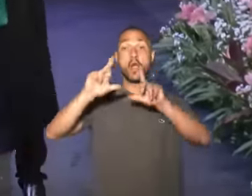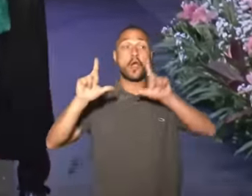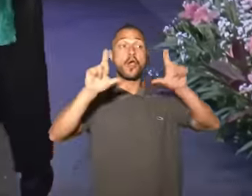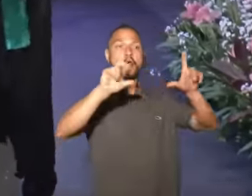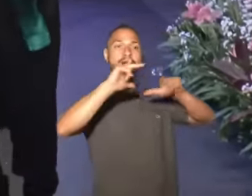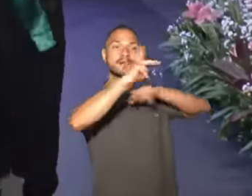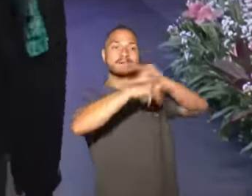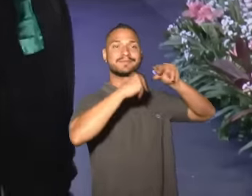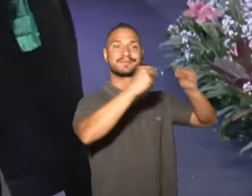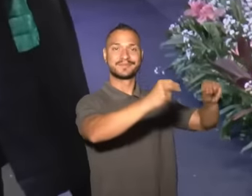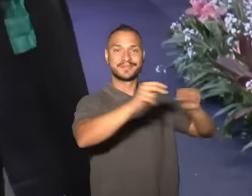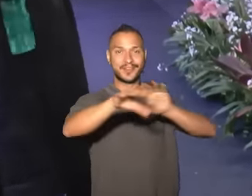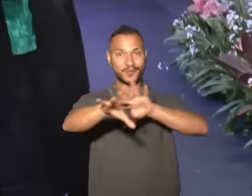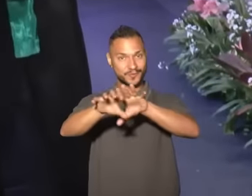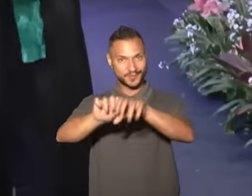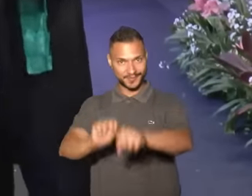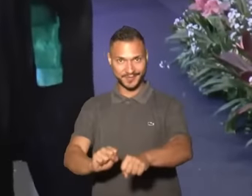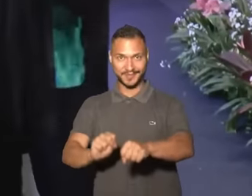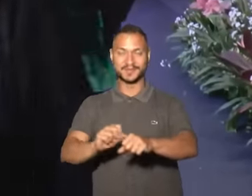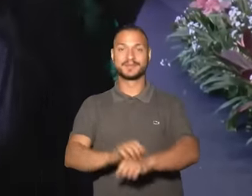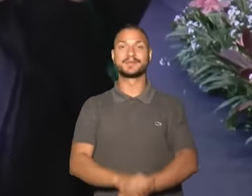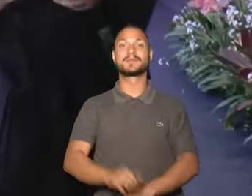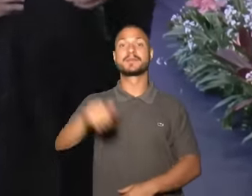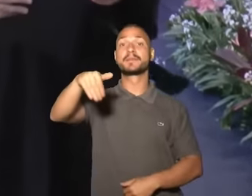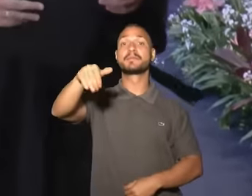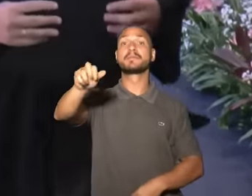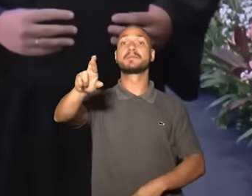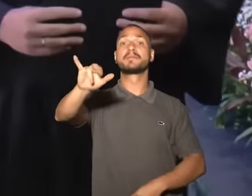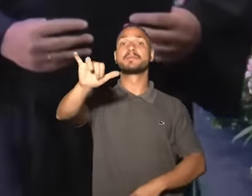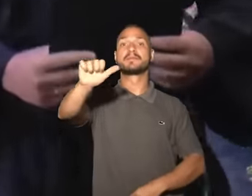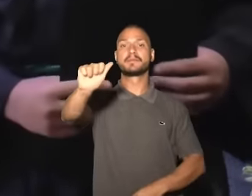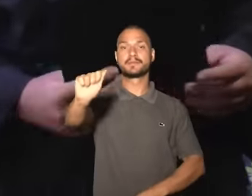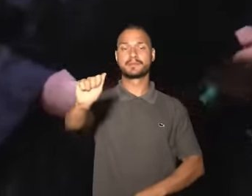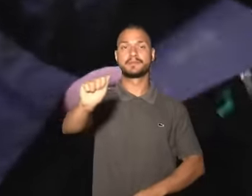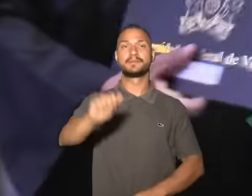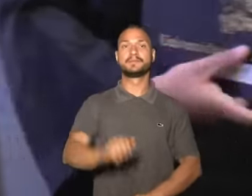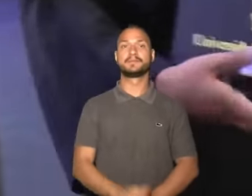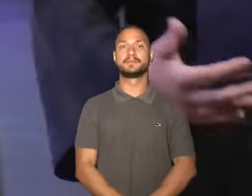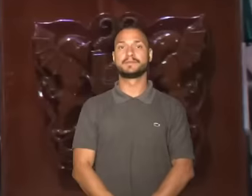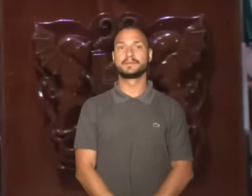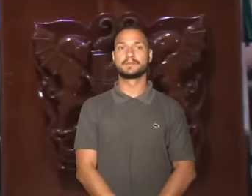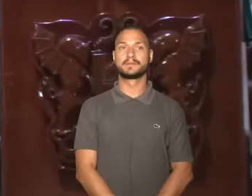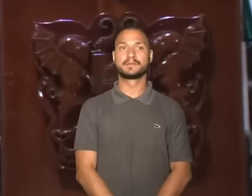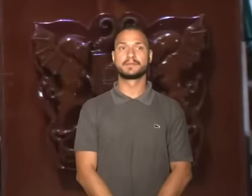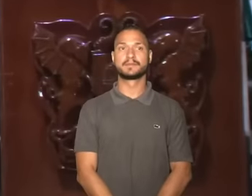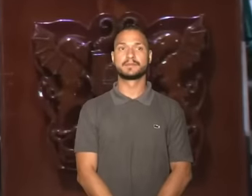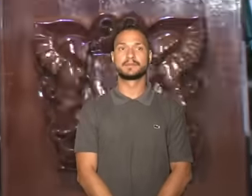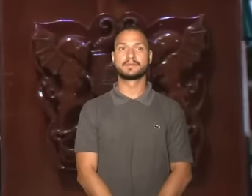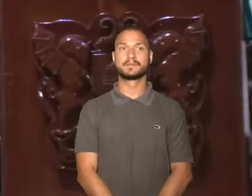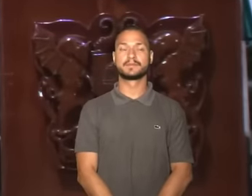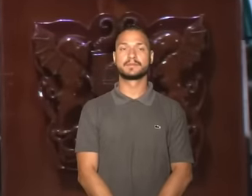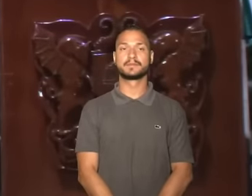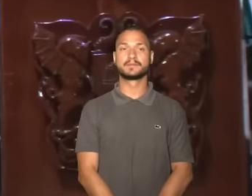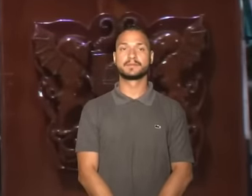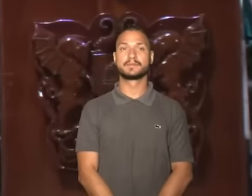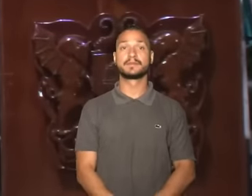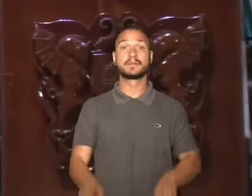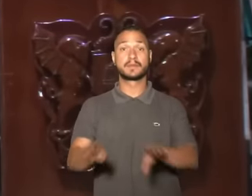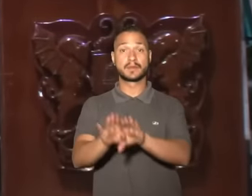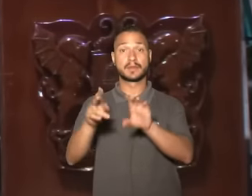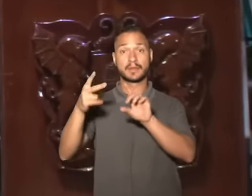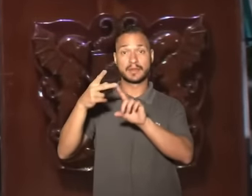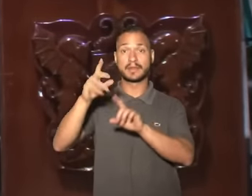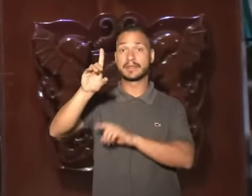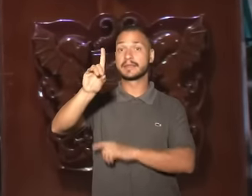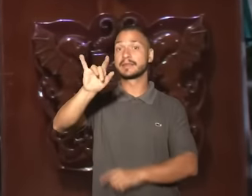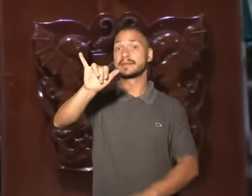Homenageados dos formandos: Maria Tereza Fialho de Souza Campos e